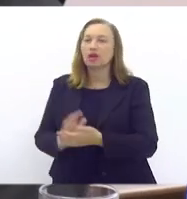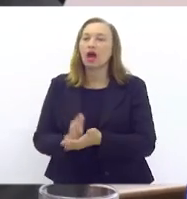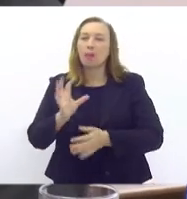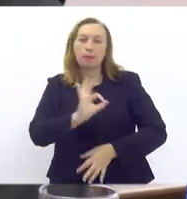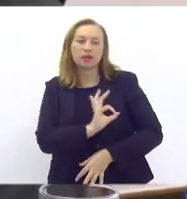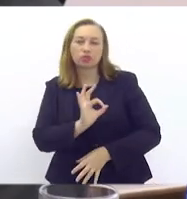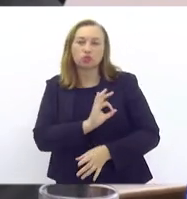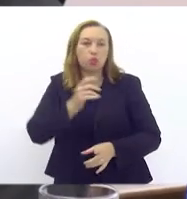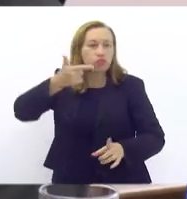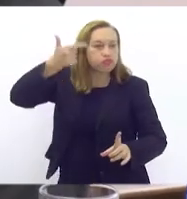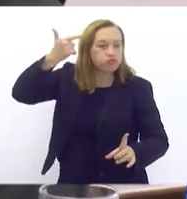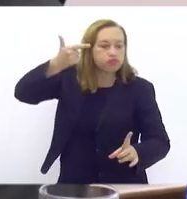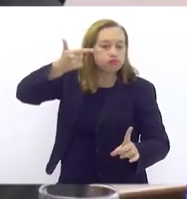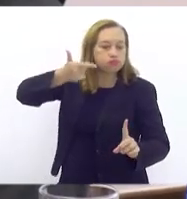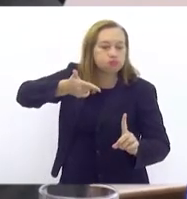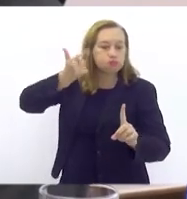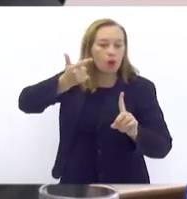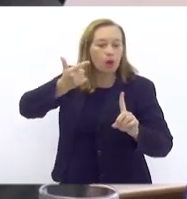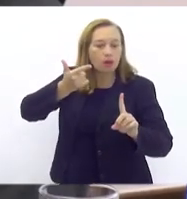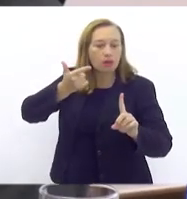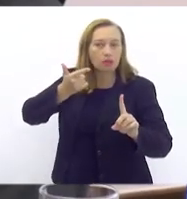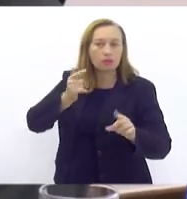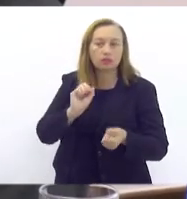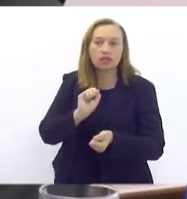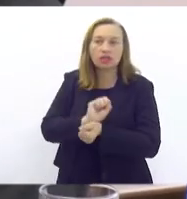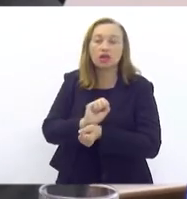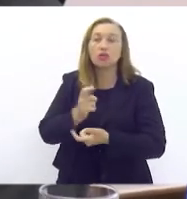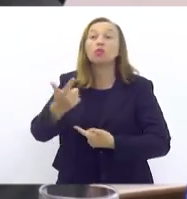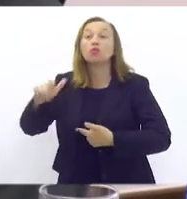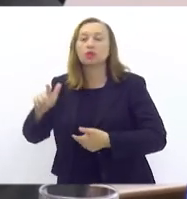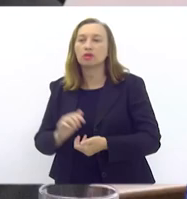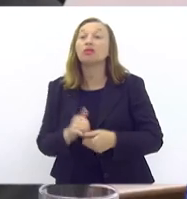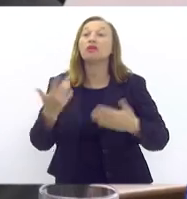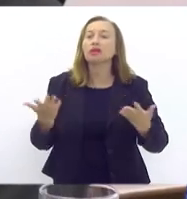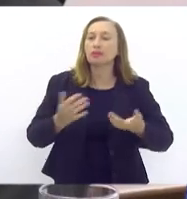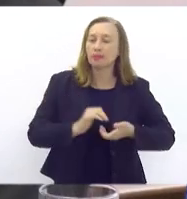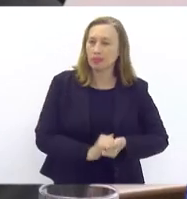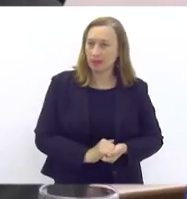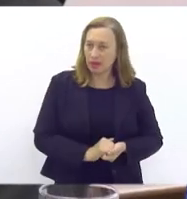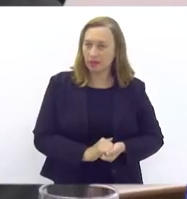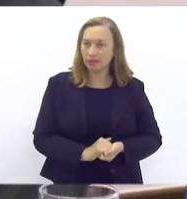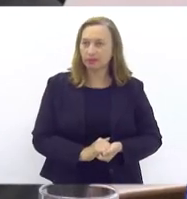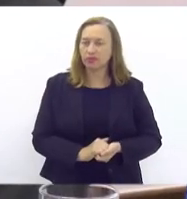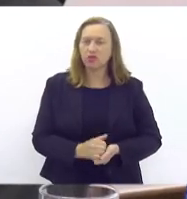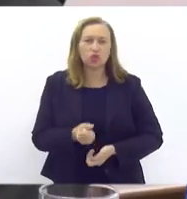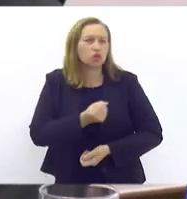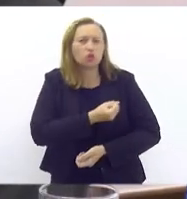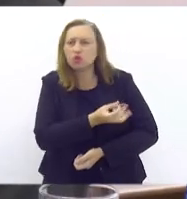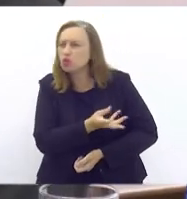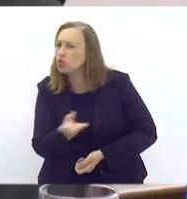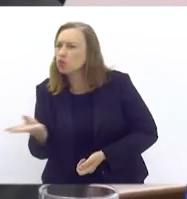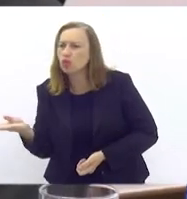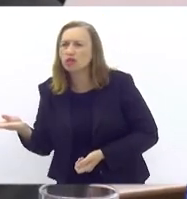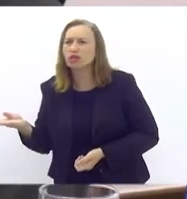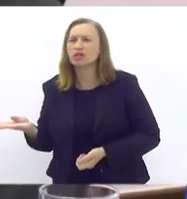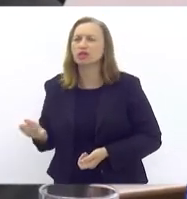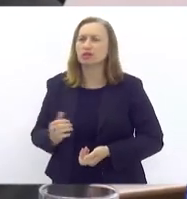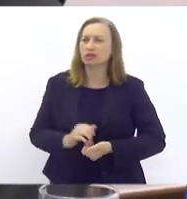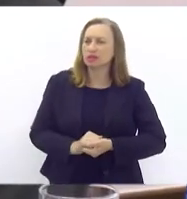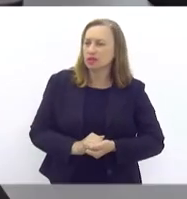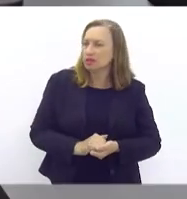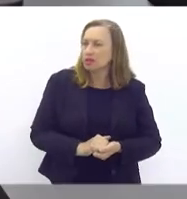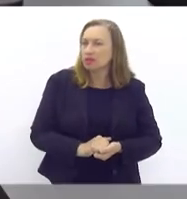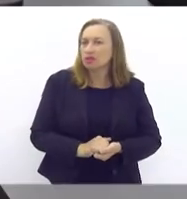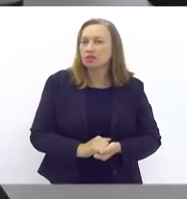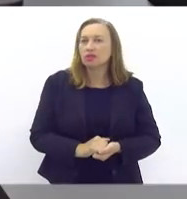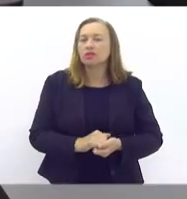ele arma na cabeça algemou P pá pá né enfim inúmeras inúmeras